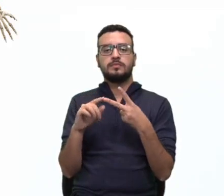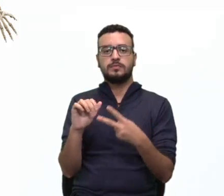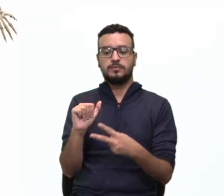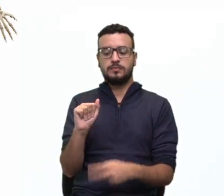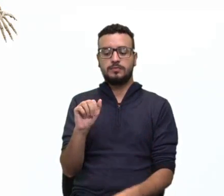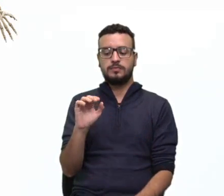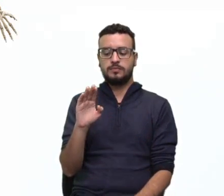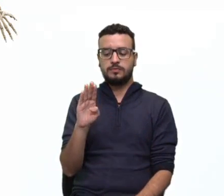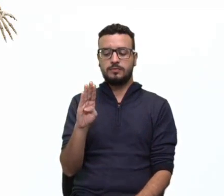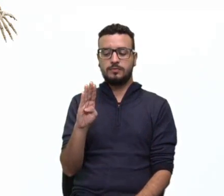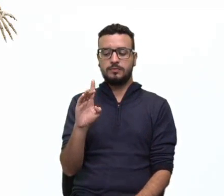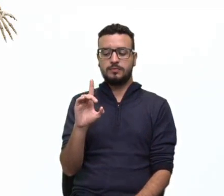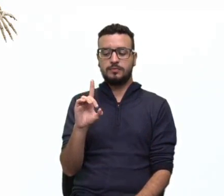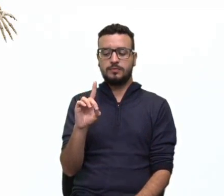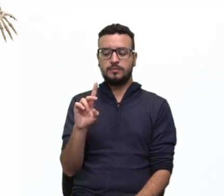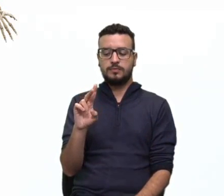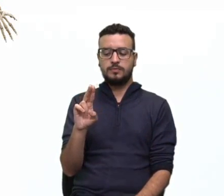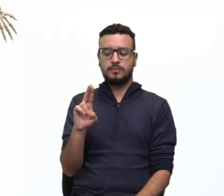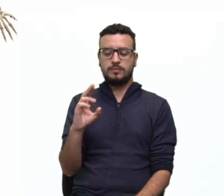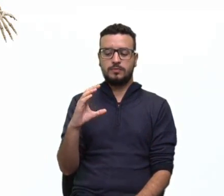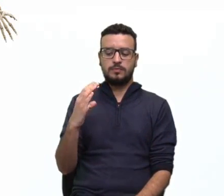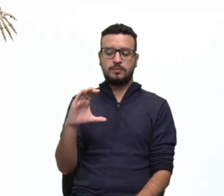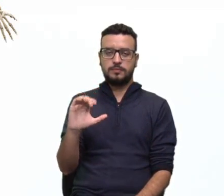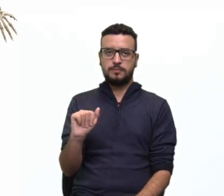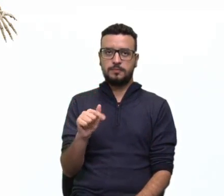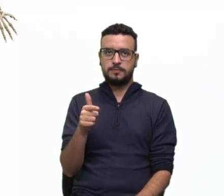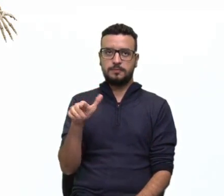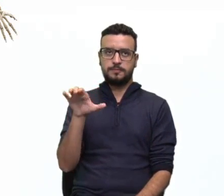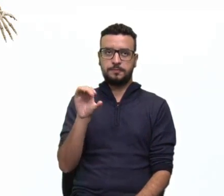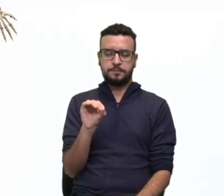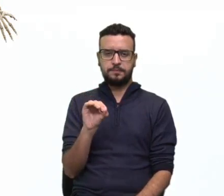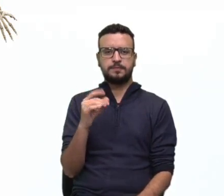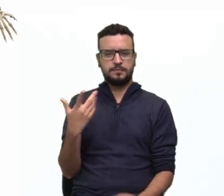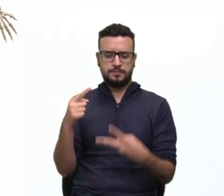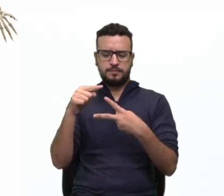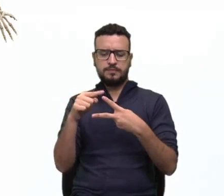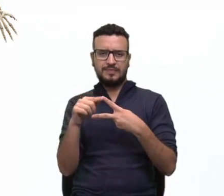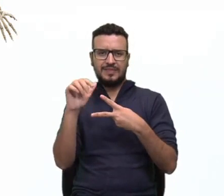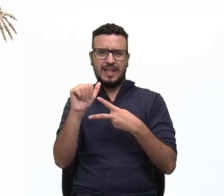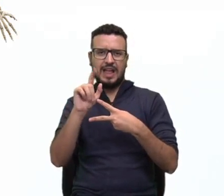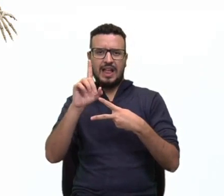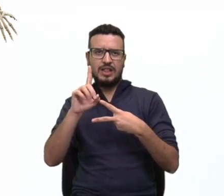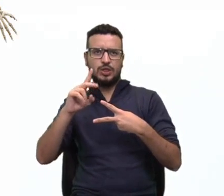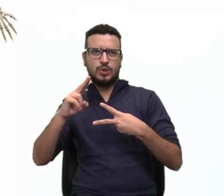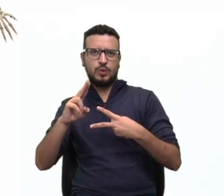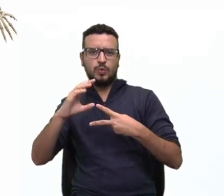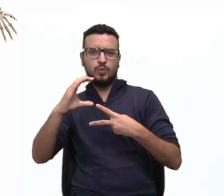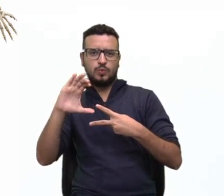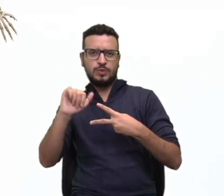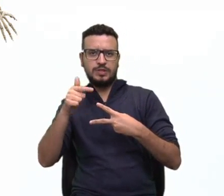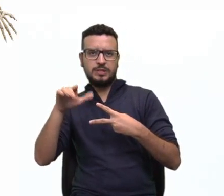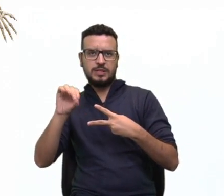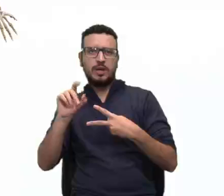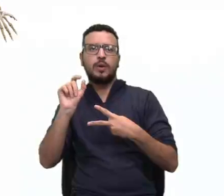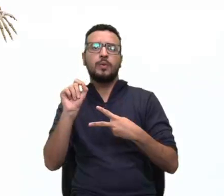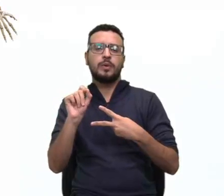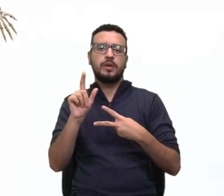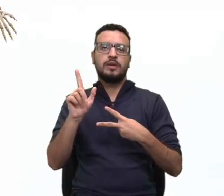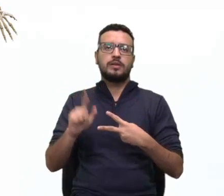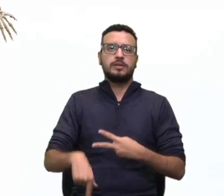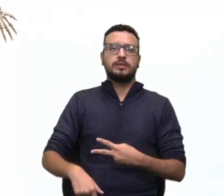Então, como você pode ver, a adução é quando eu aproximo aquele segmento do meu plano